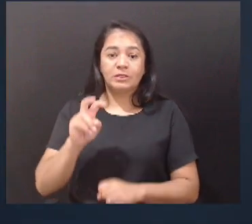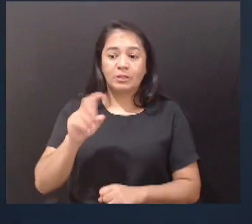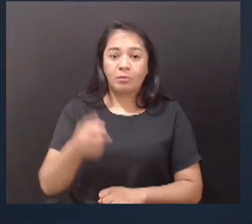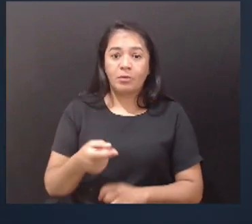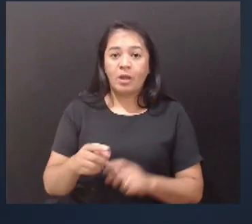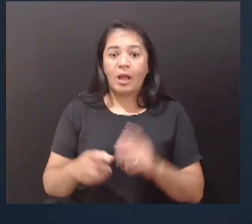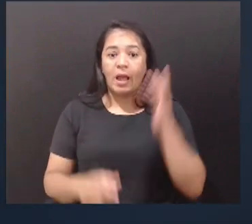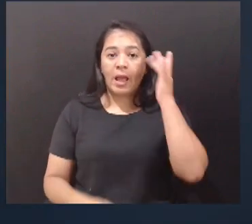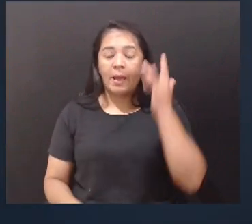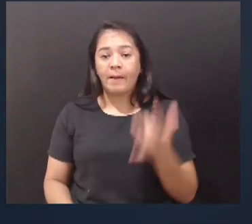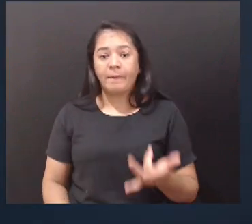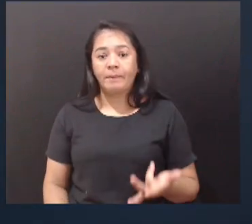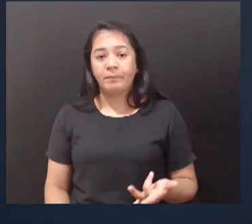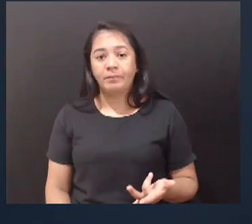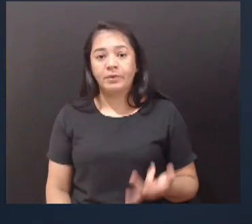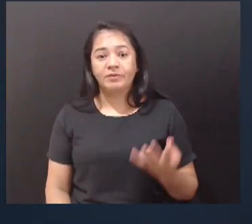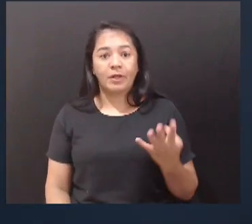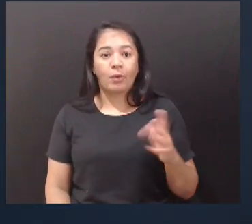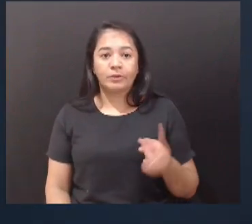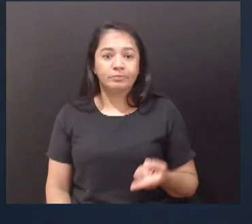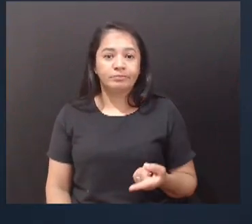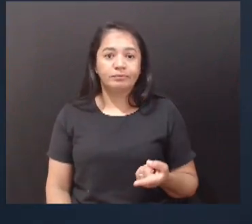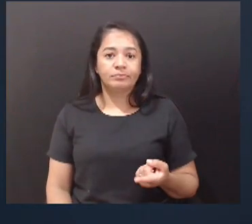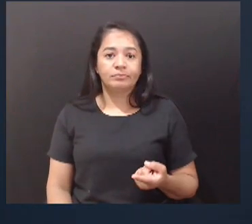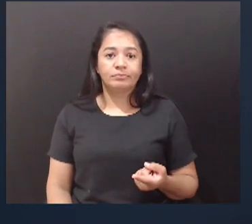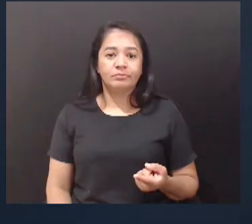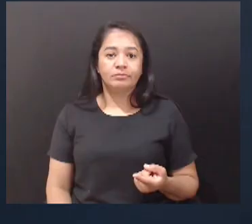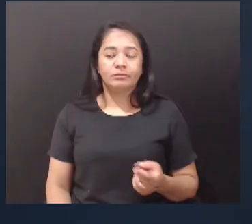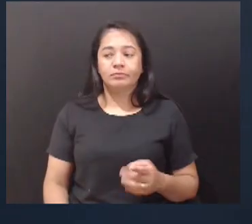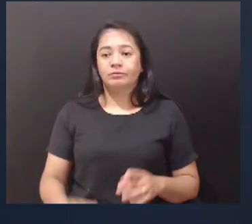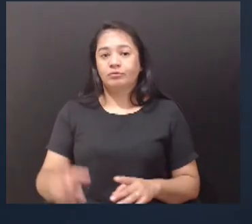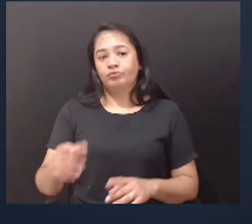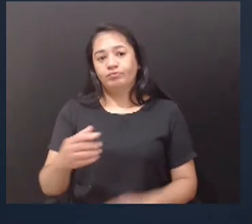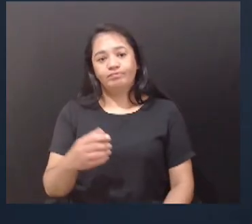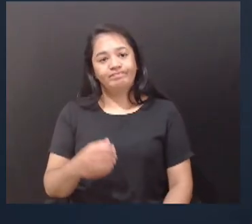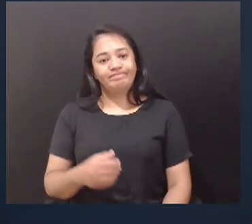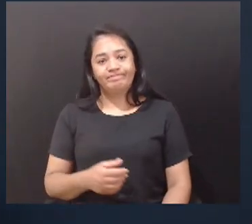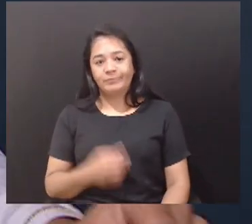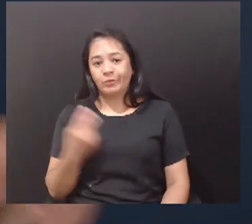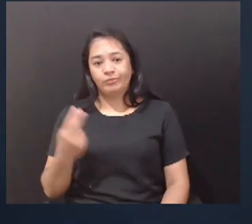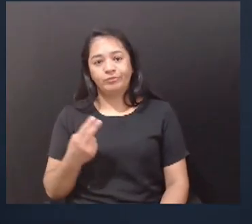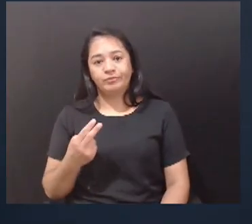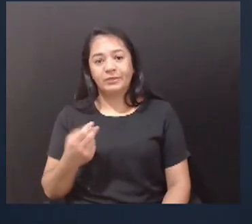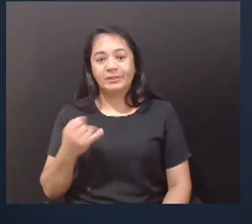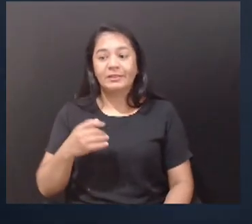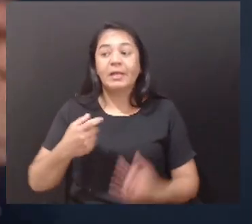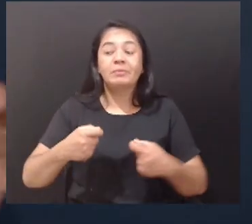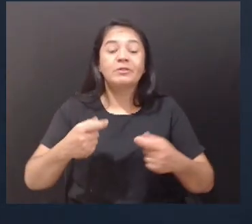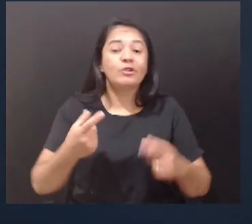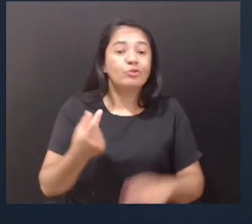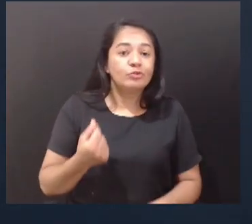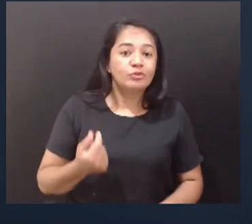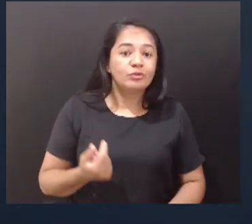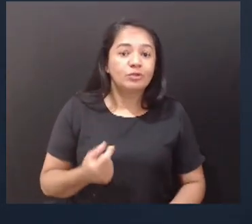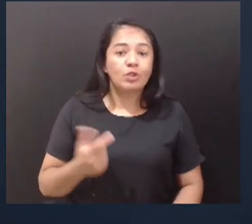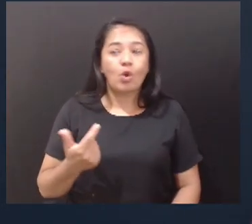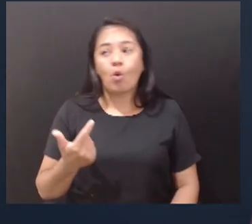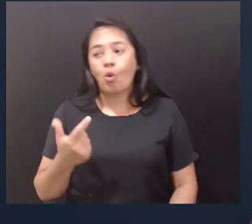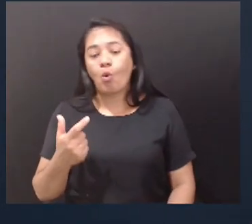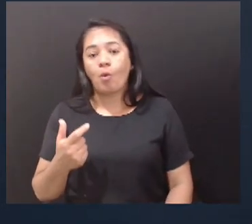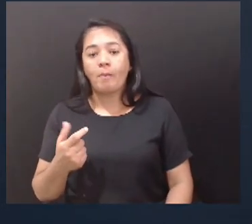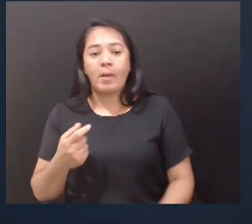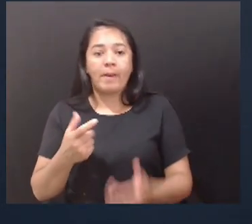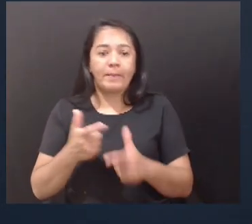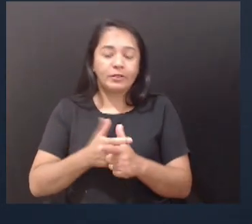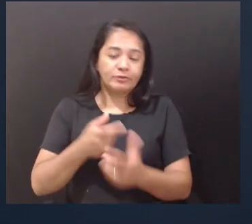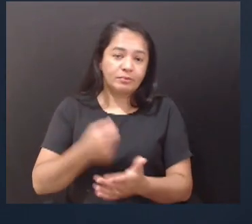4 mil. Então, não é aconselhável. Porque se caso ela precisar do dinheiro para ou quitar a dívida ou para fazer uma outra decisão, ela acaba que